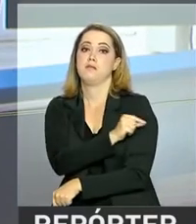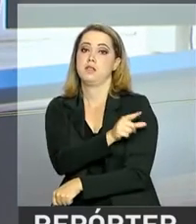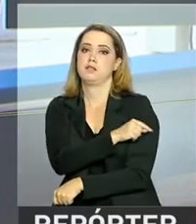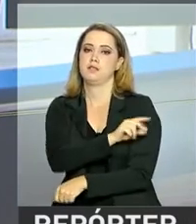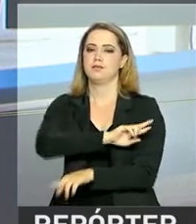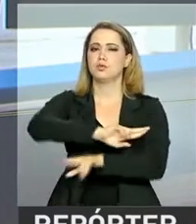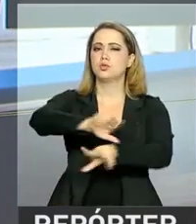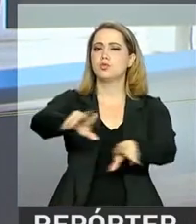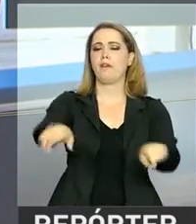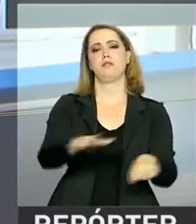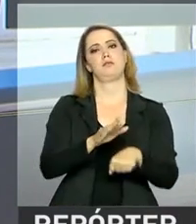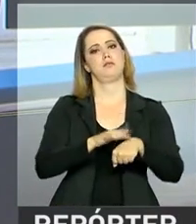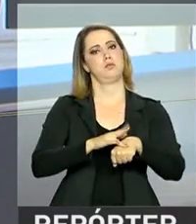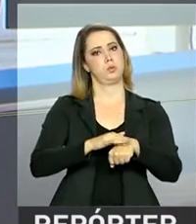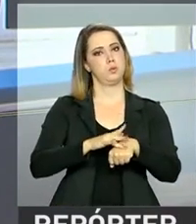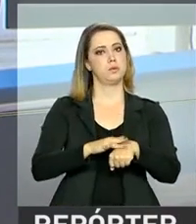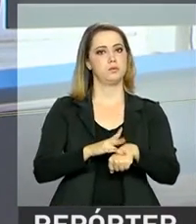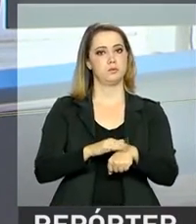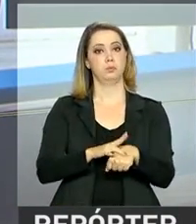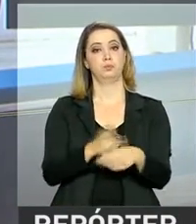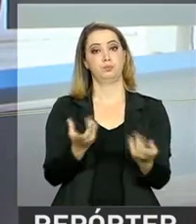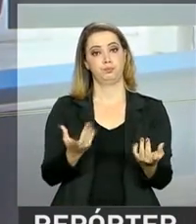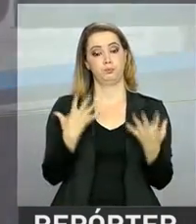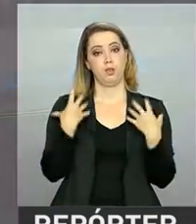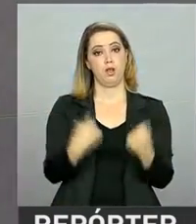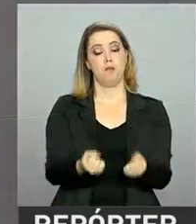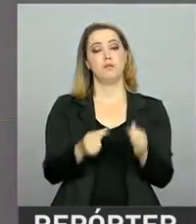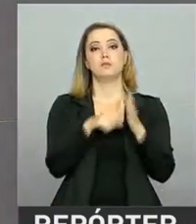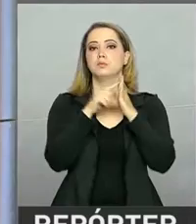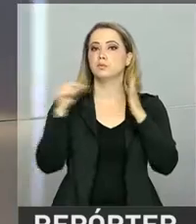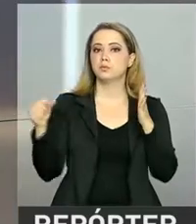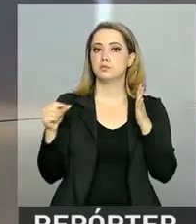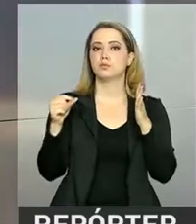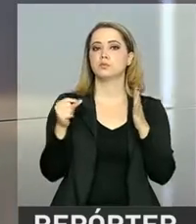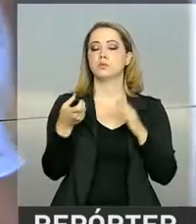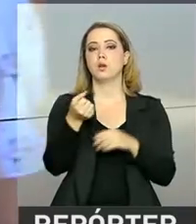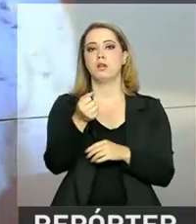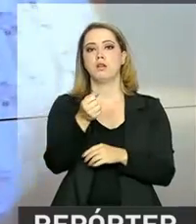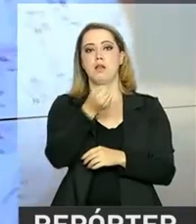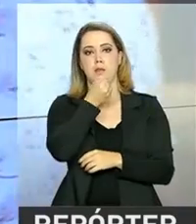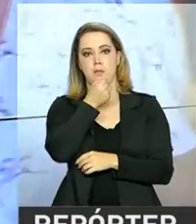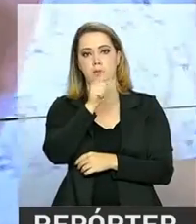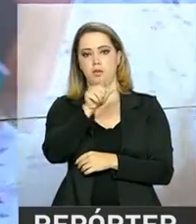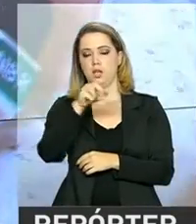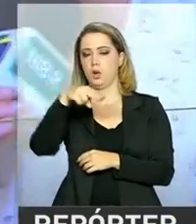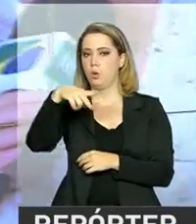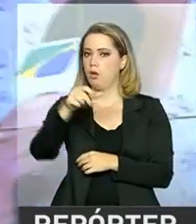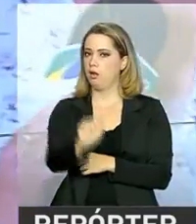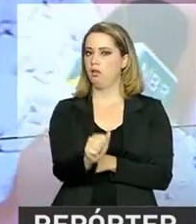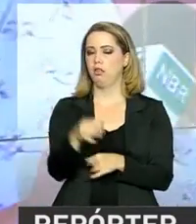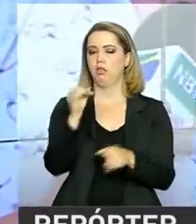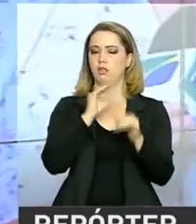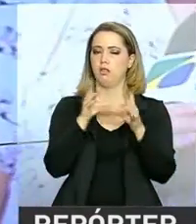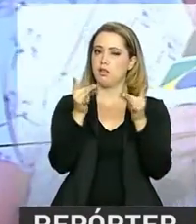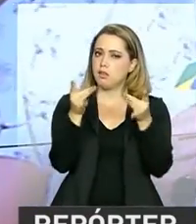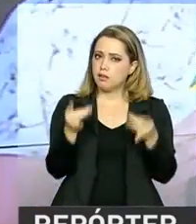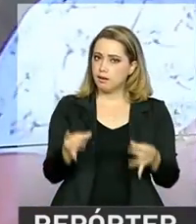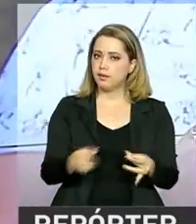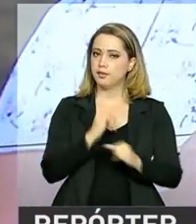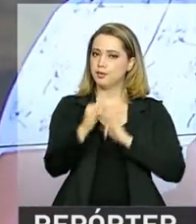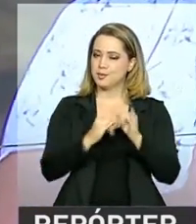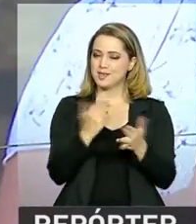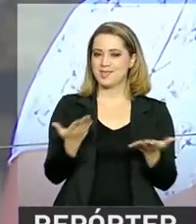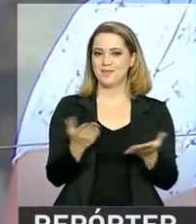contra difteria tétano e coqueluche nós vamos ao vivo ao palácio do planalto a repórter luana cara entrar nos detalhes pra gente o